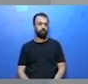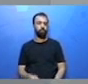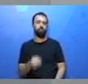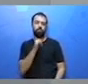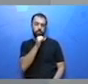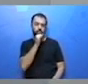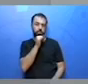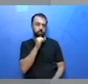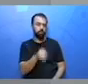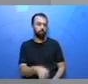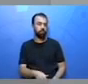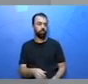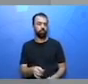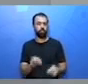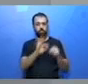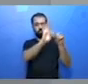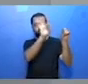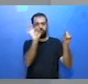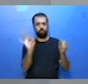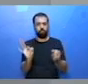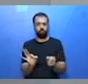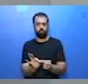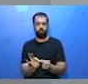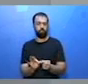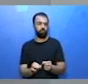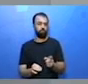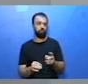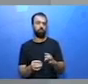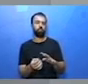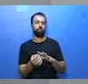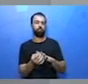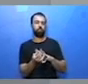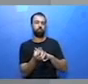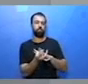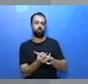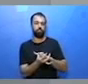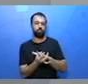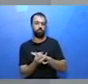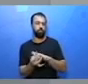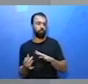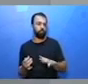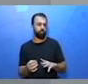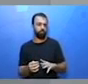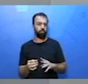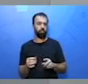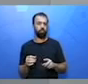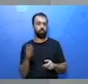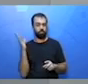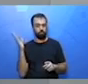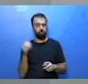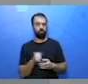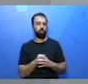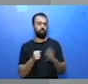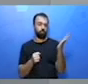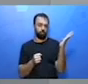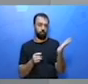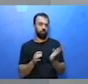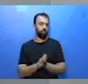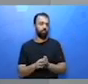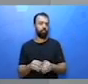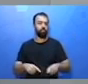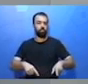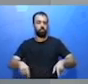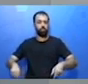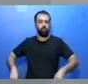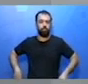Então, exemplos de circunferência. Temos anel, né? Uma argola,